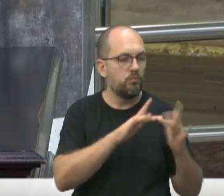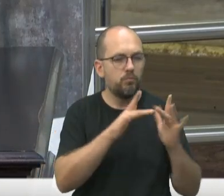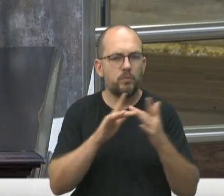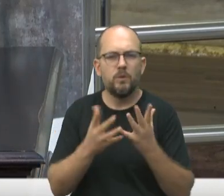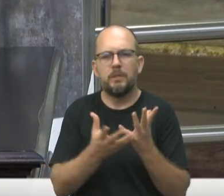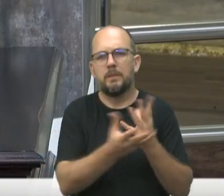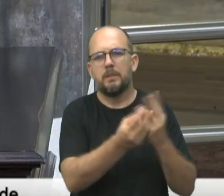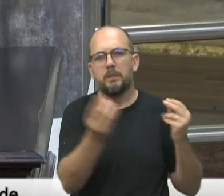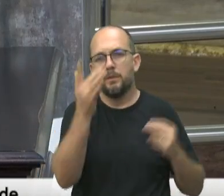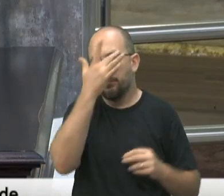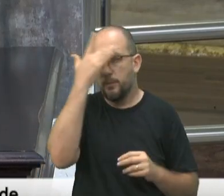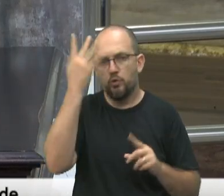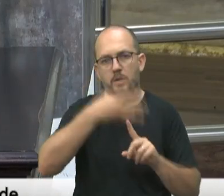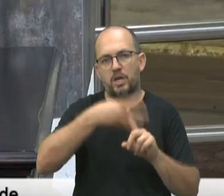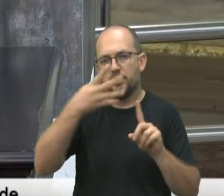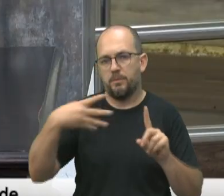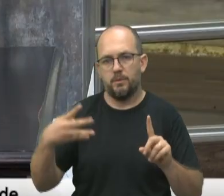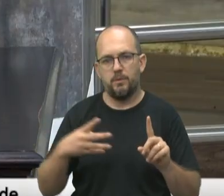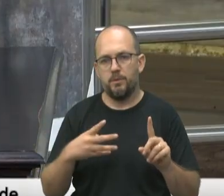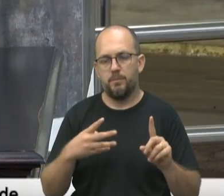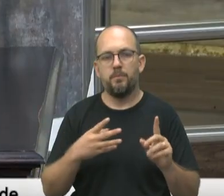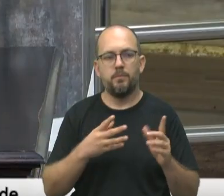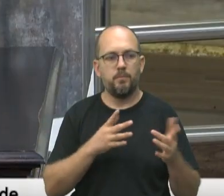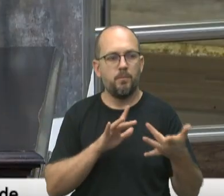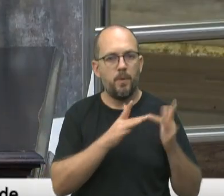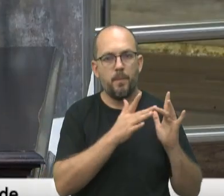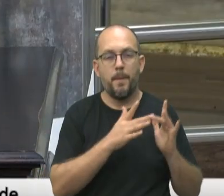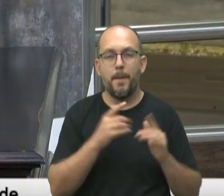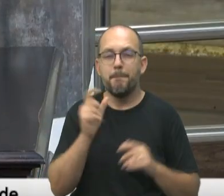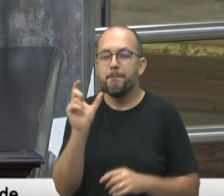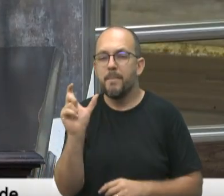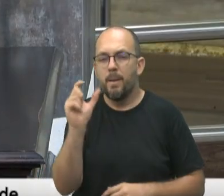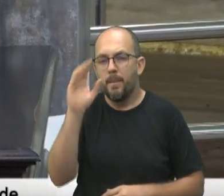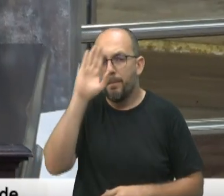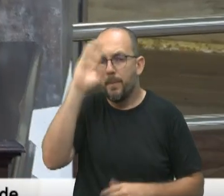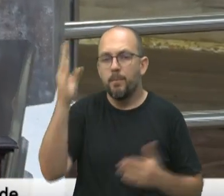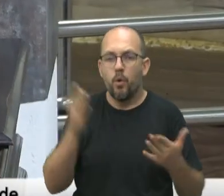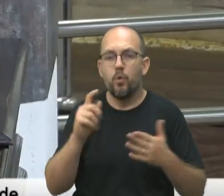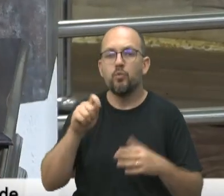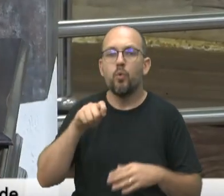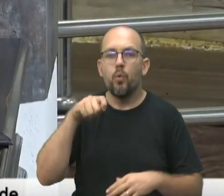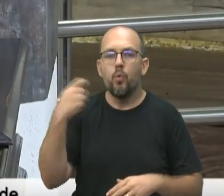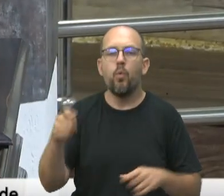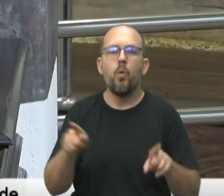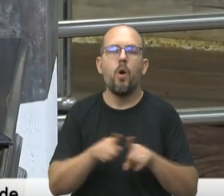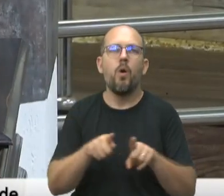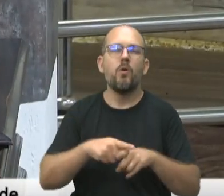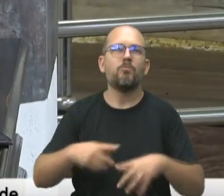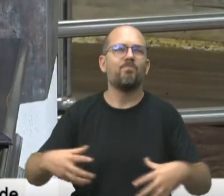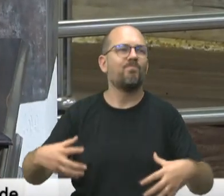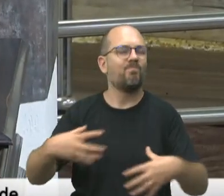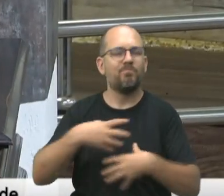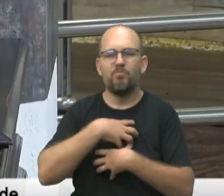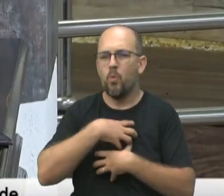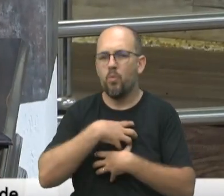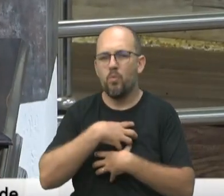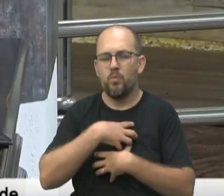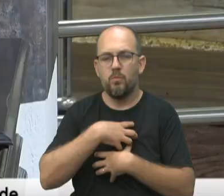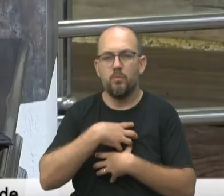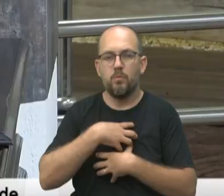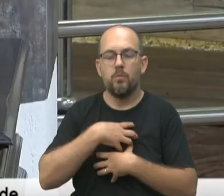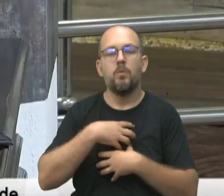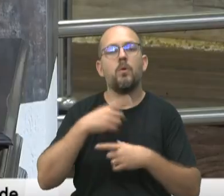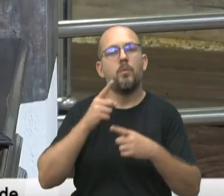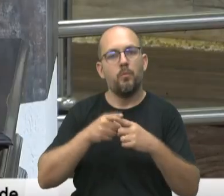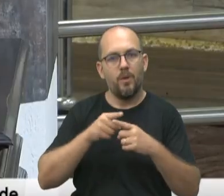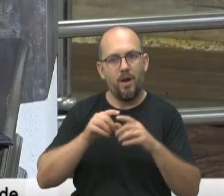LGBTs. E a palavra-chave que eu vou usar aqui hoje é desolação. Porque é assim que a